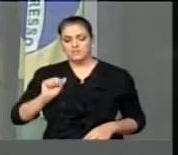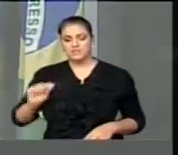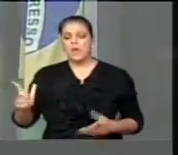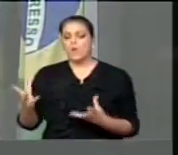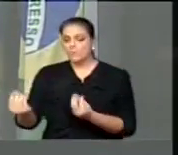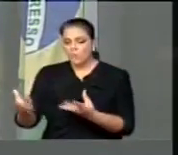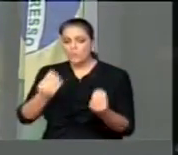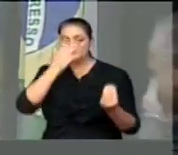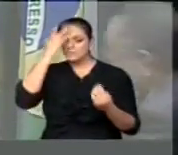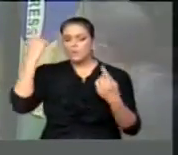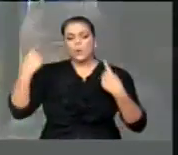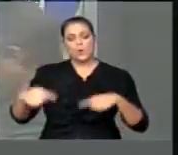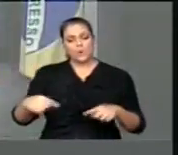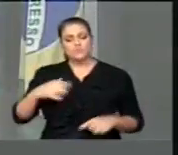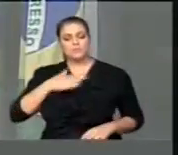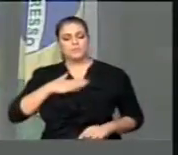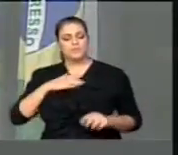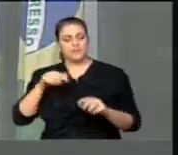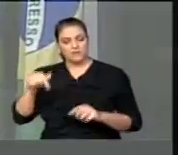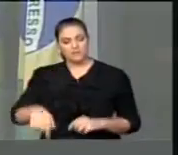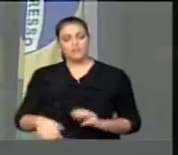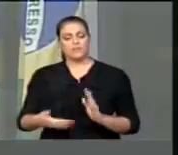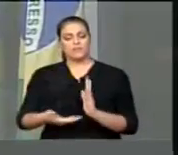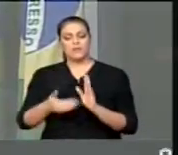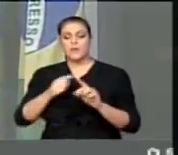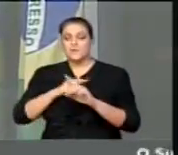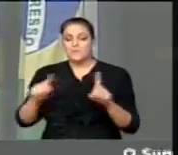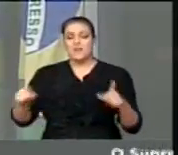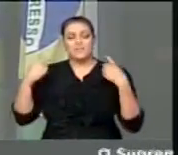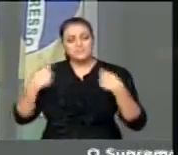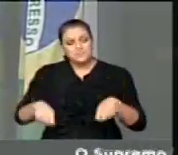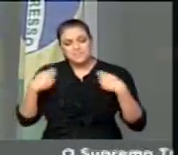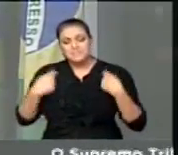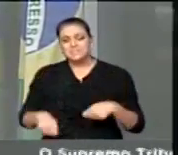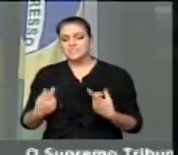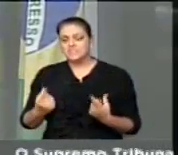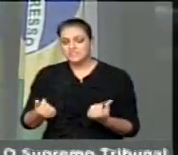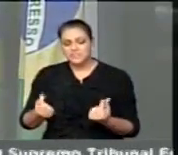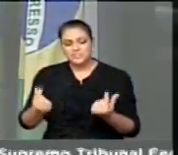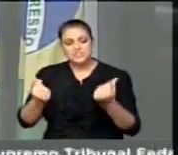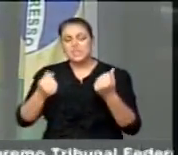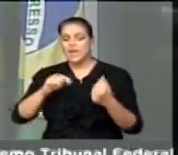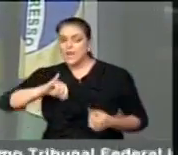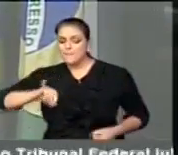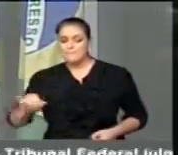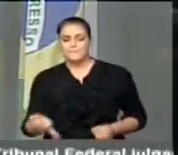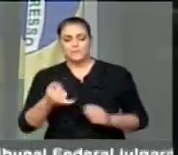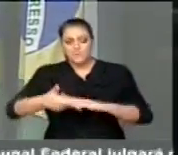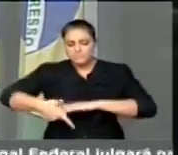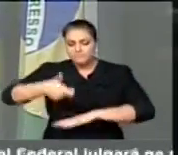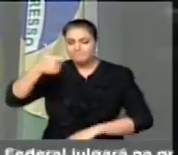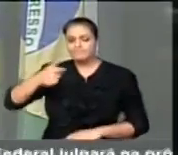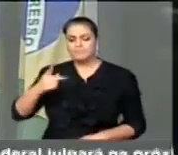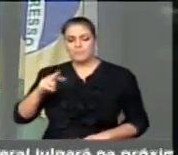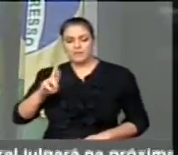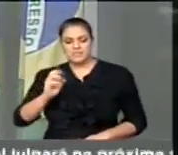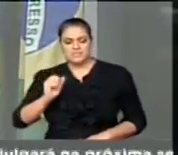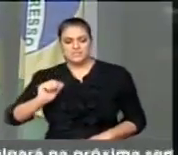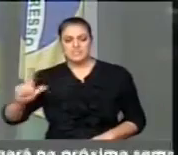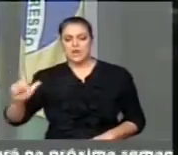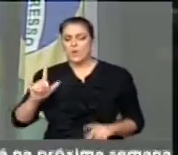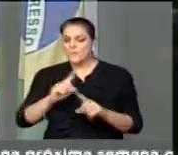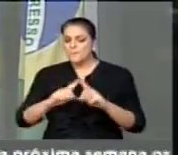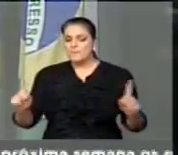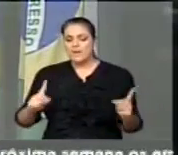casa, nós temos que, de uma vez por todas, gerar riqueza com o pré-sal. E o que nós estamos vendo é que essa commodity tão